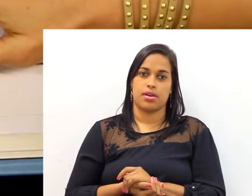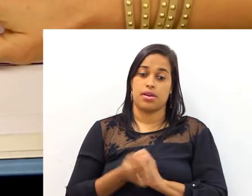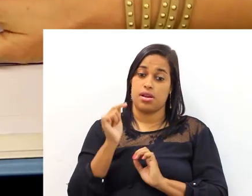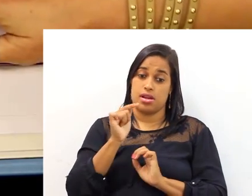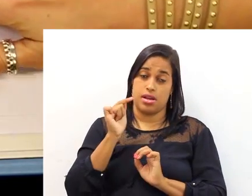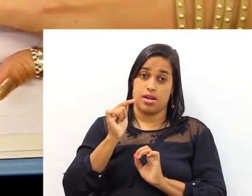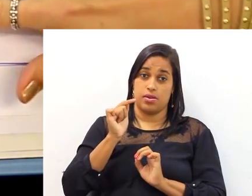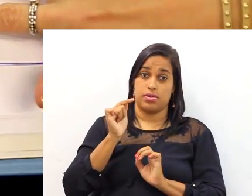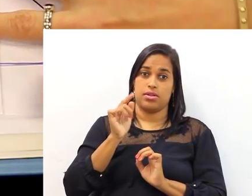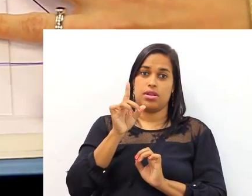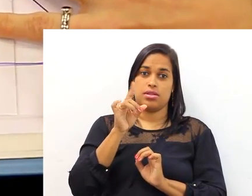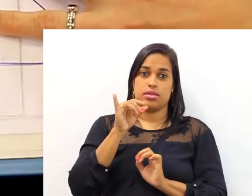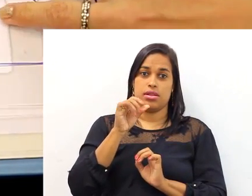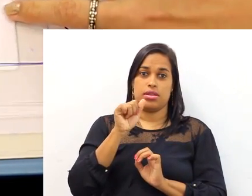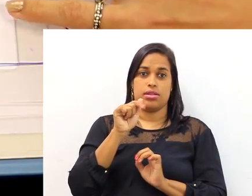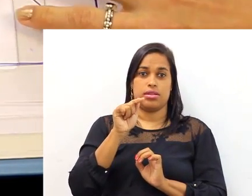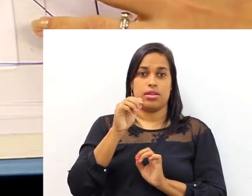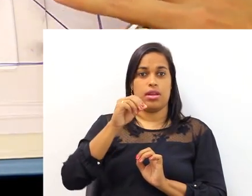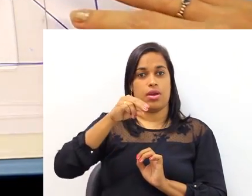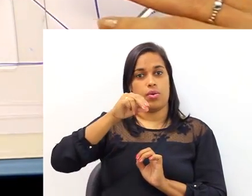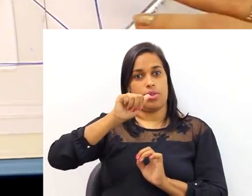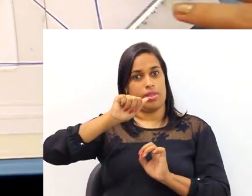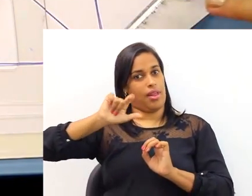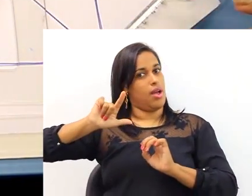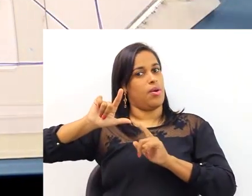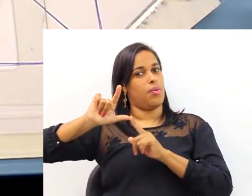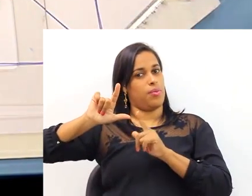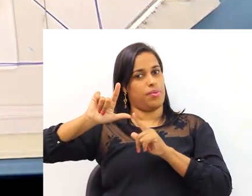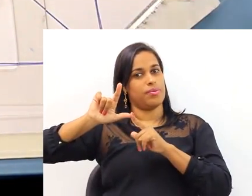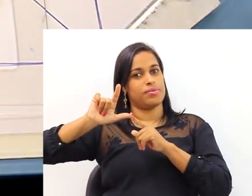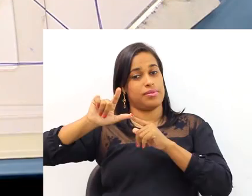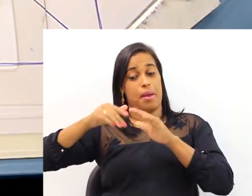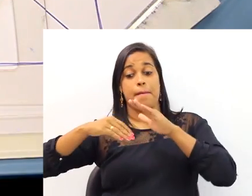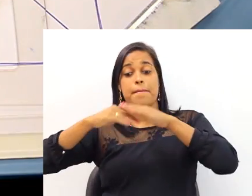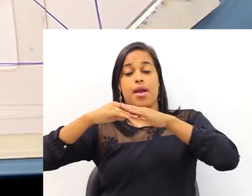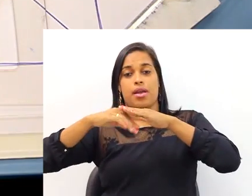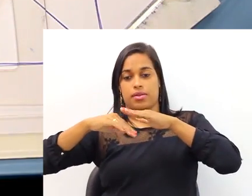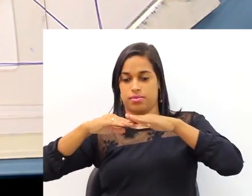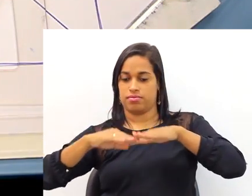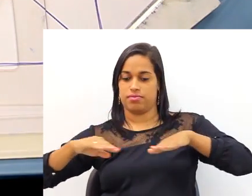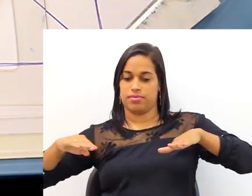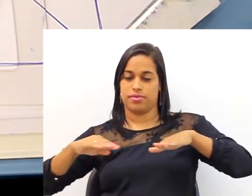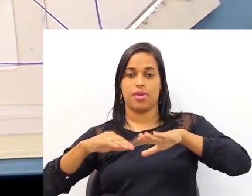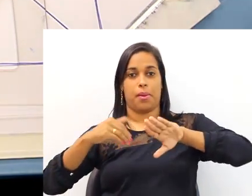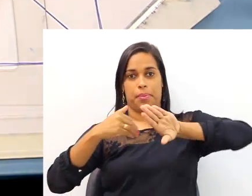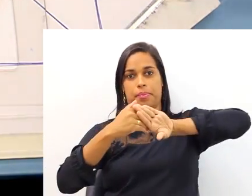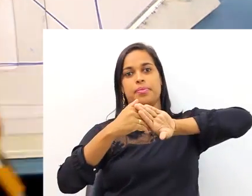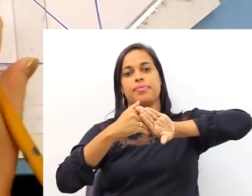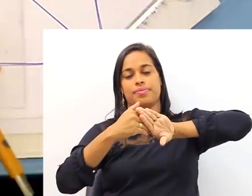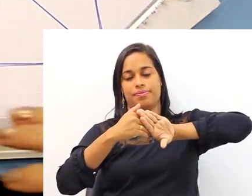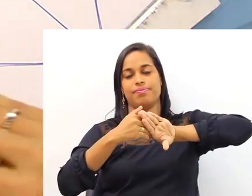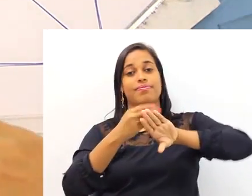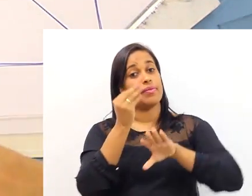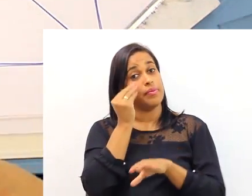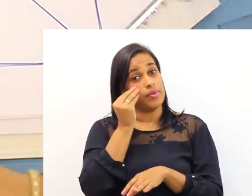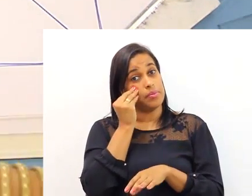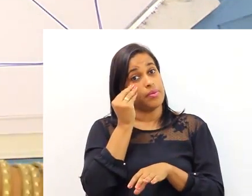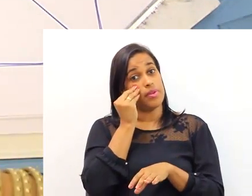Aonde essa diagonal bate aqui no meu chão, eu tô marcando o meu 2º metro em